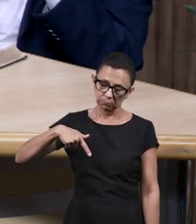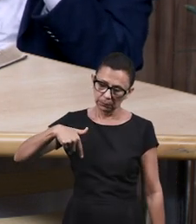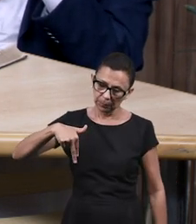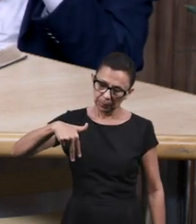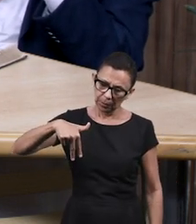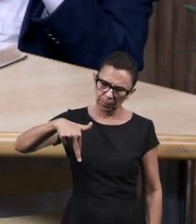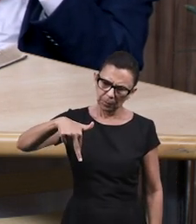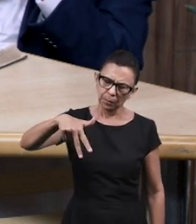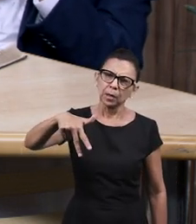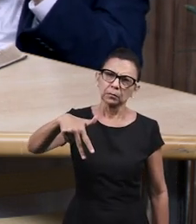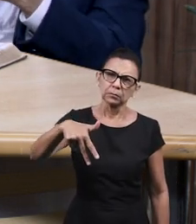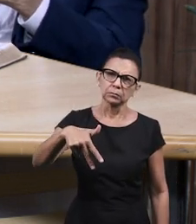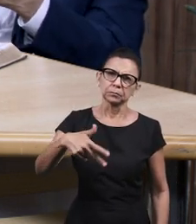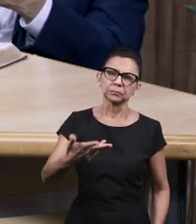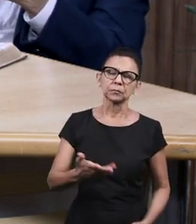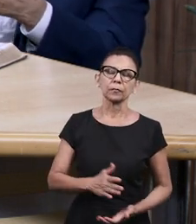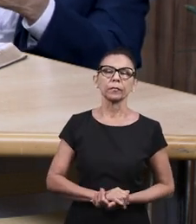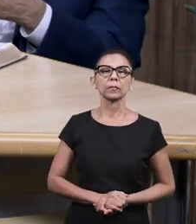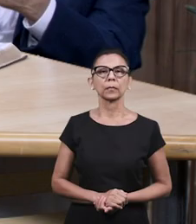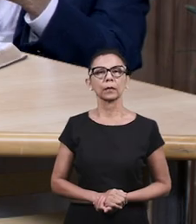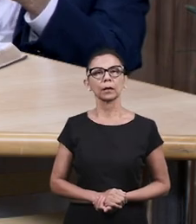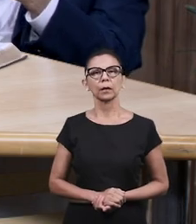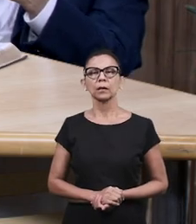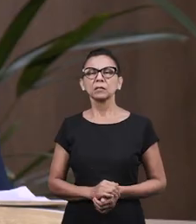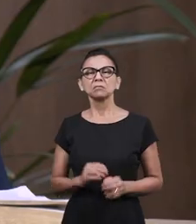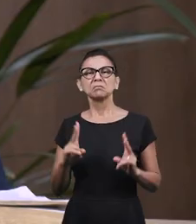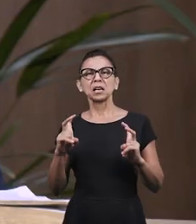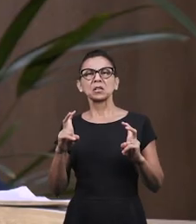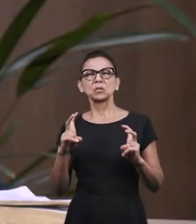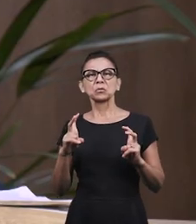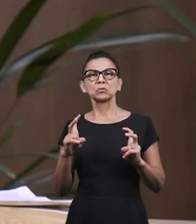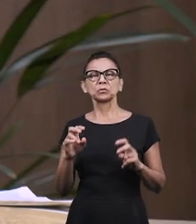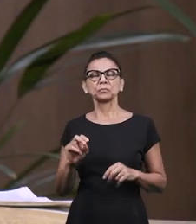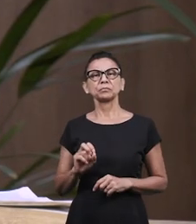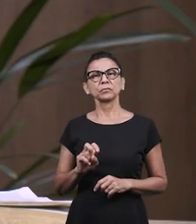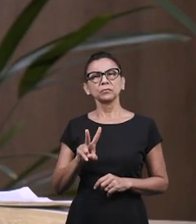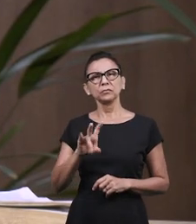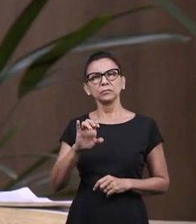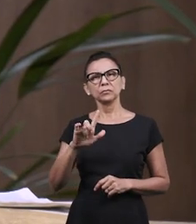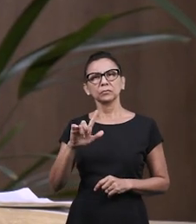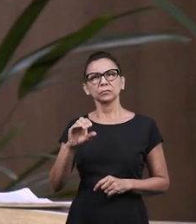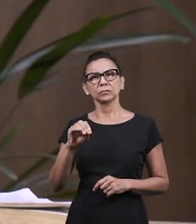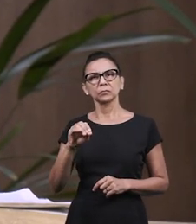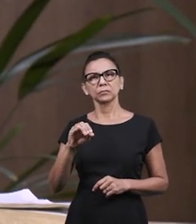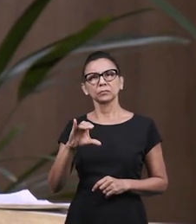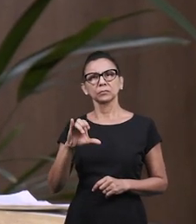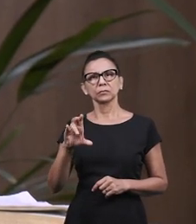falando entramos com o assunto velocidade? Porque nós pretendemos falar da luz.